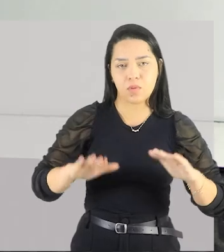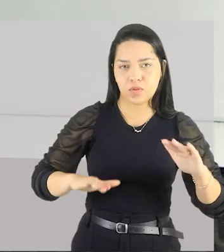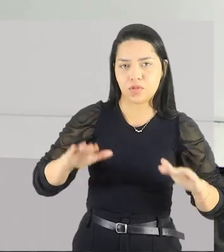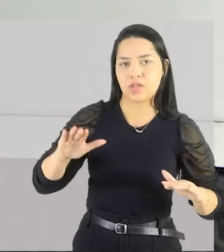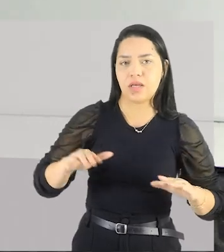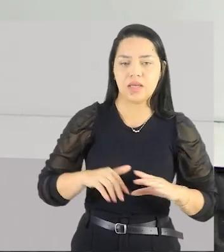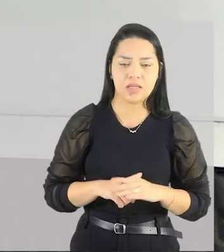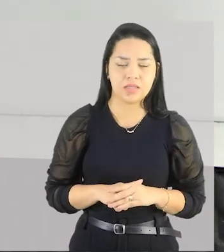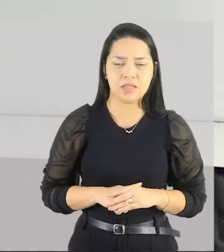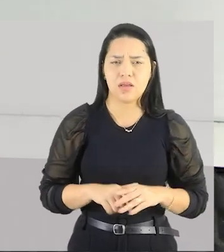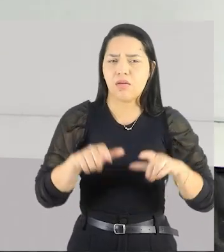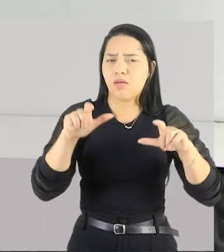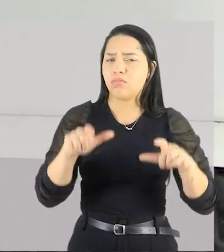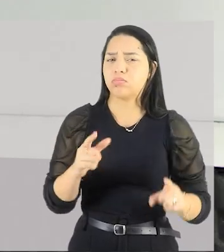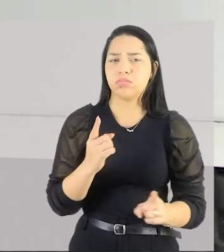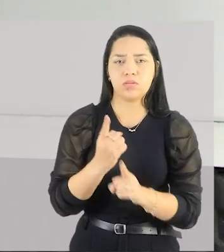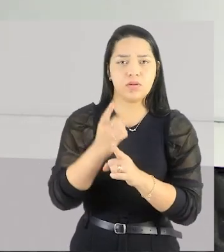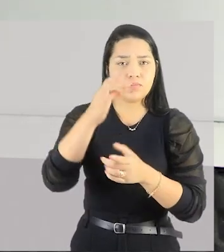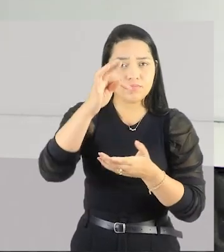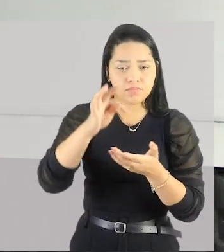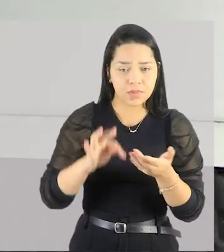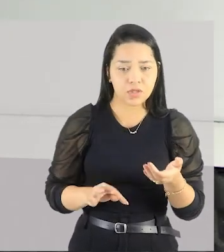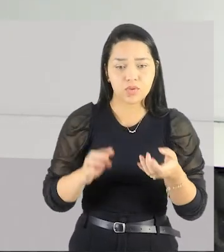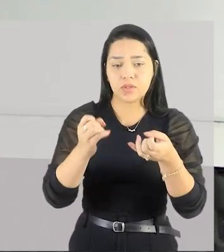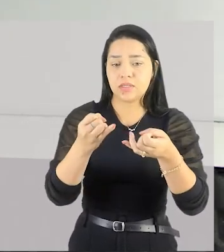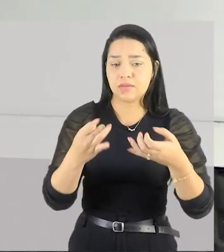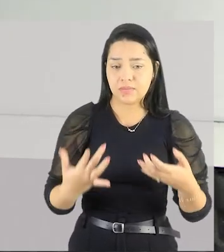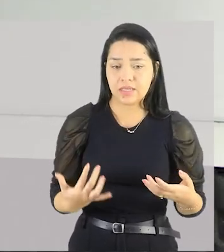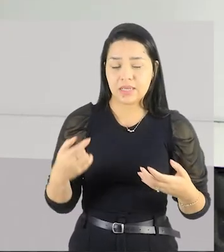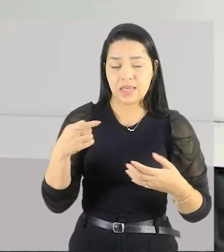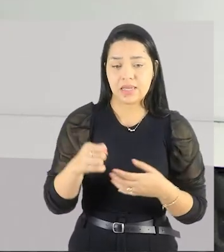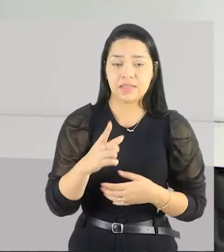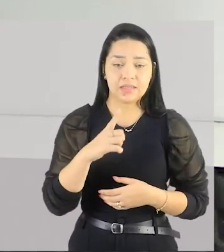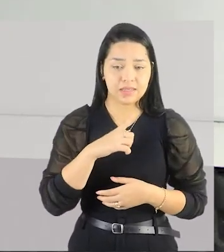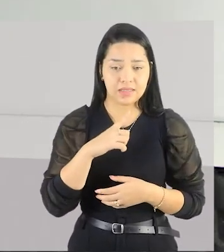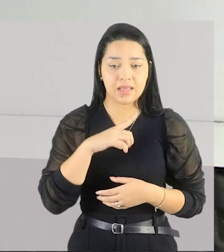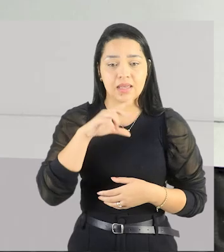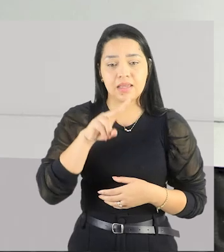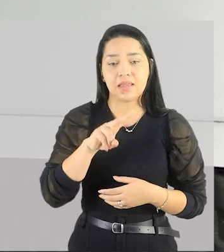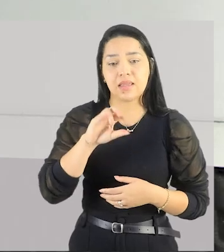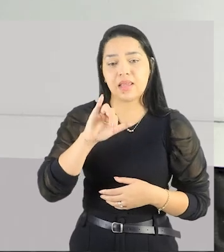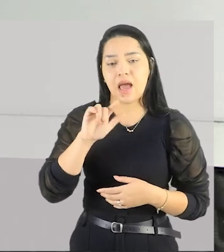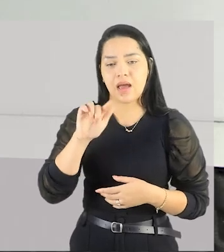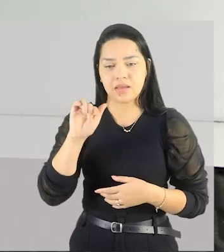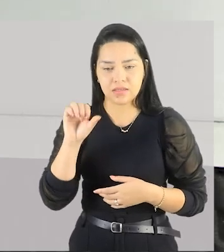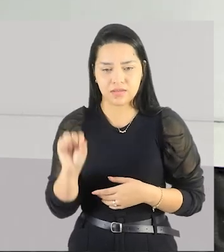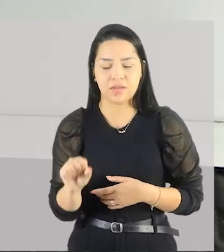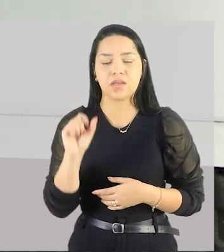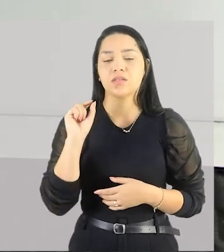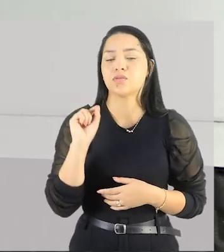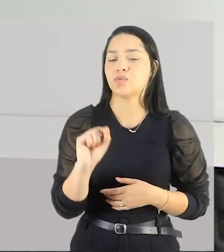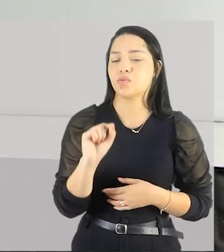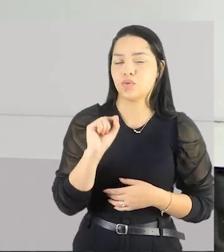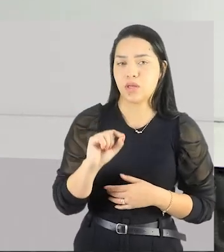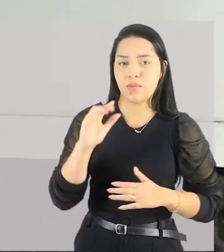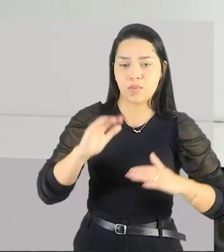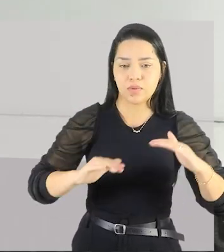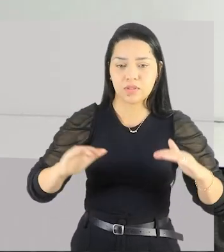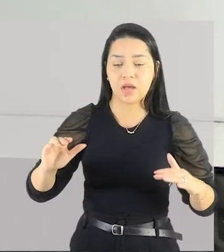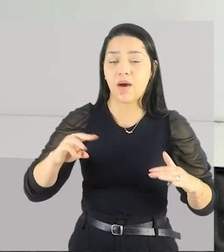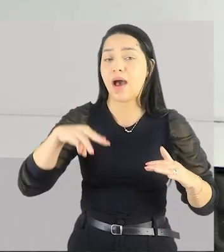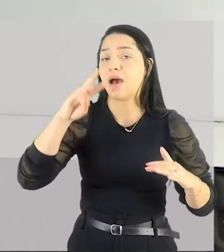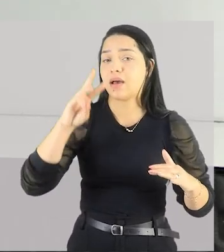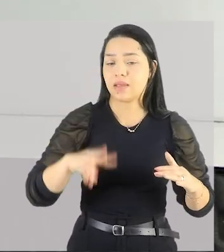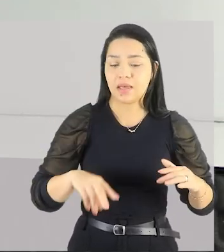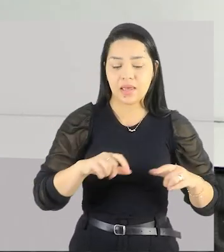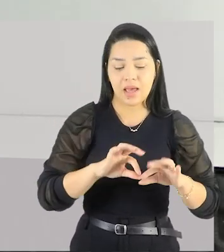proporcionais. Bora buscar no texto? No texto ele disse que essa resistência das vigas de dado comprimento é diretamente proporcional a quem?